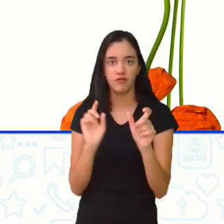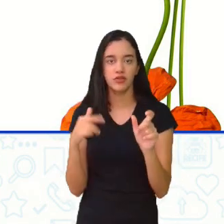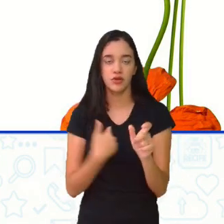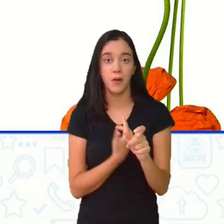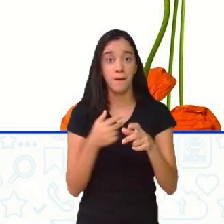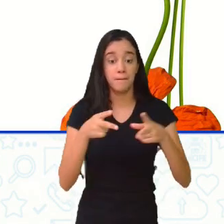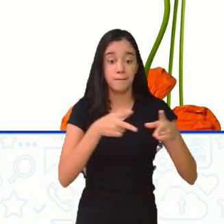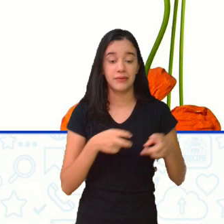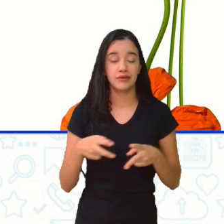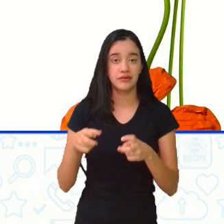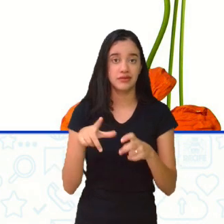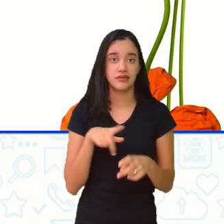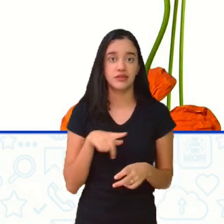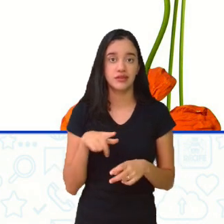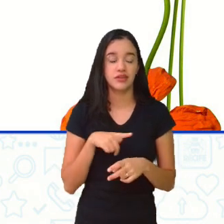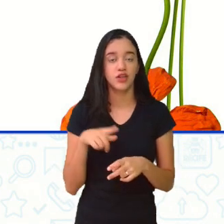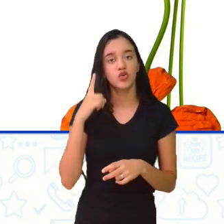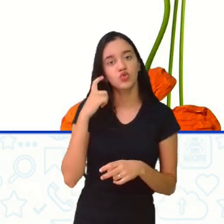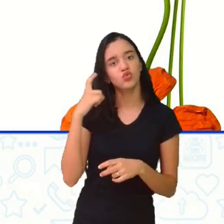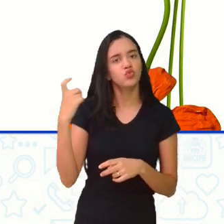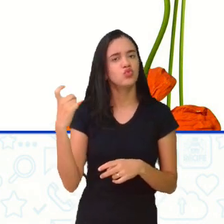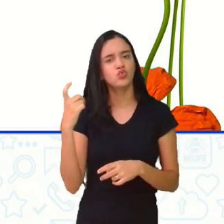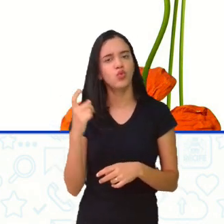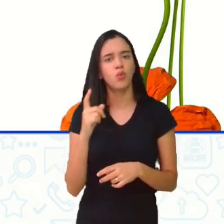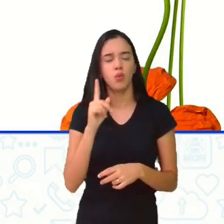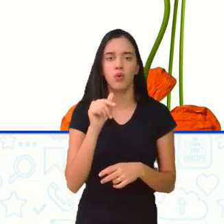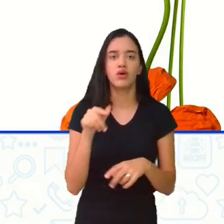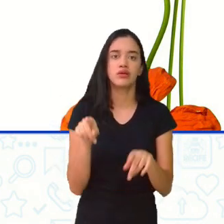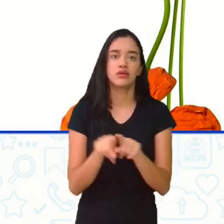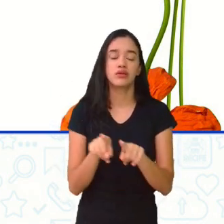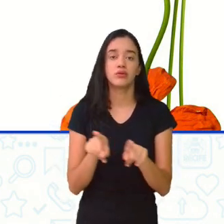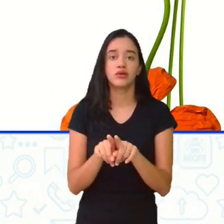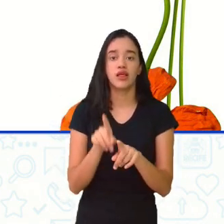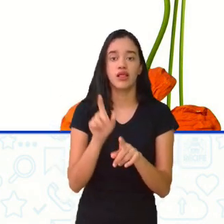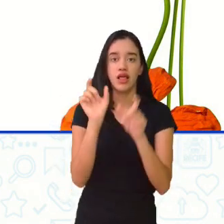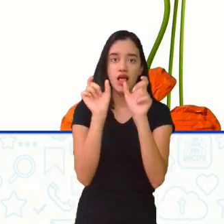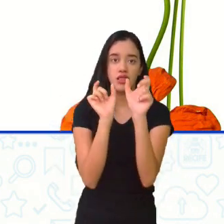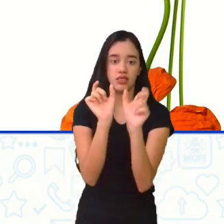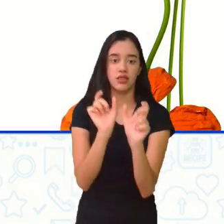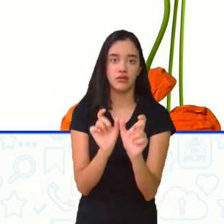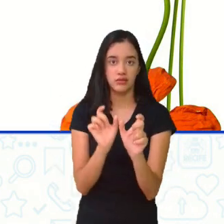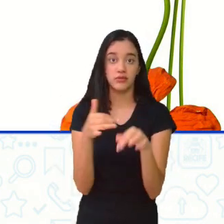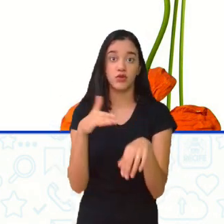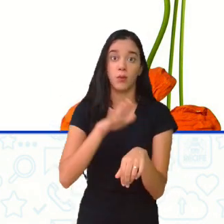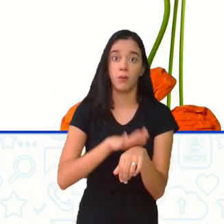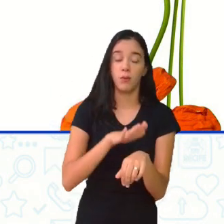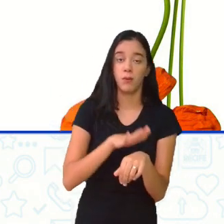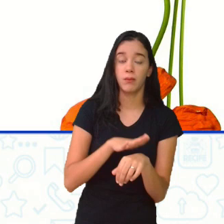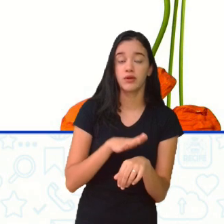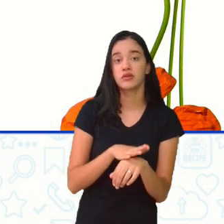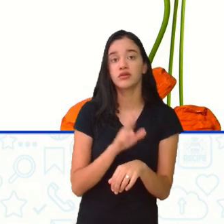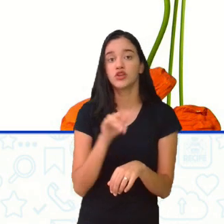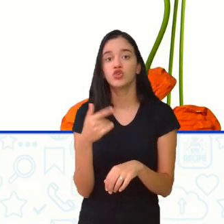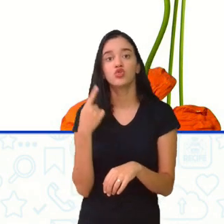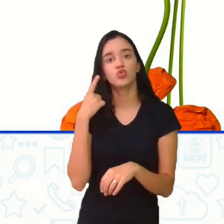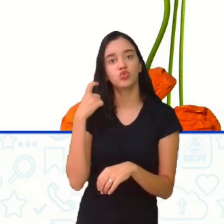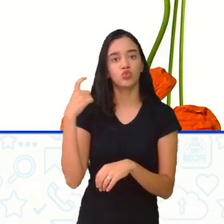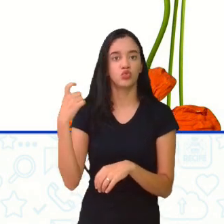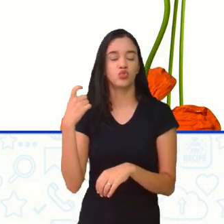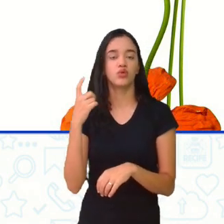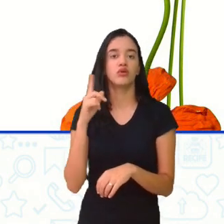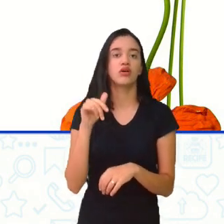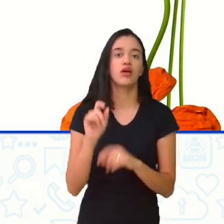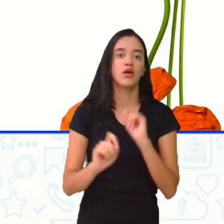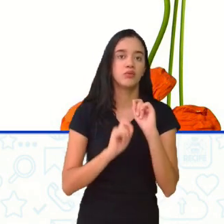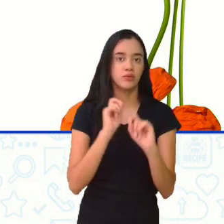percebemos que elas emitem som que são destacados nas sílabas. Em algumas situações, esses sons destacados